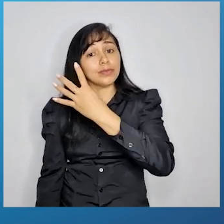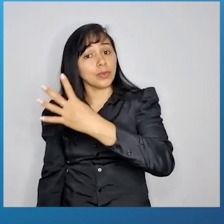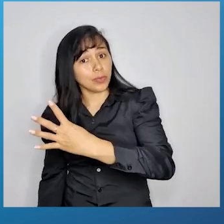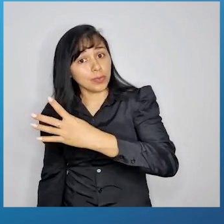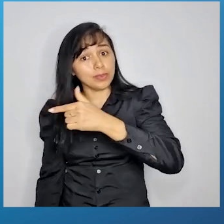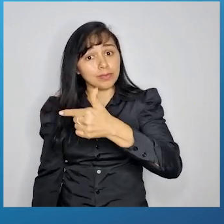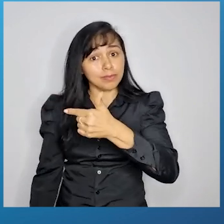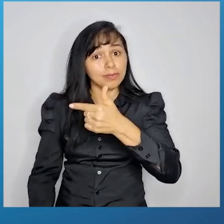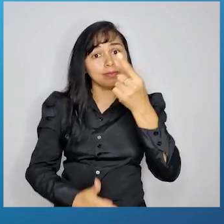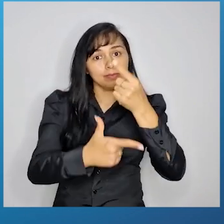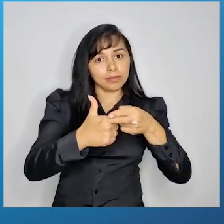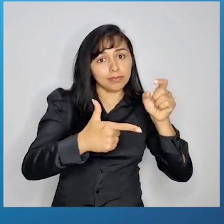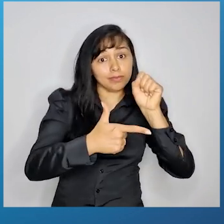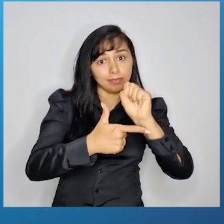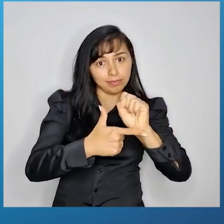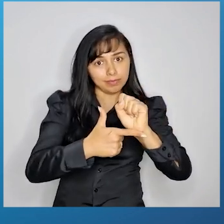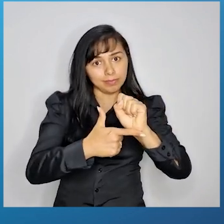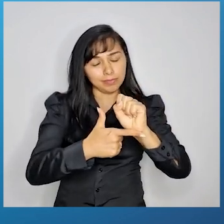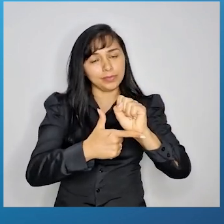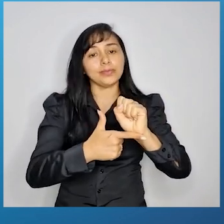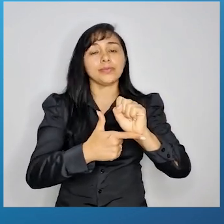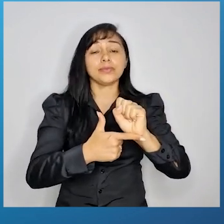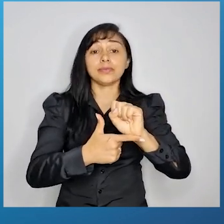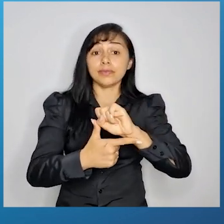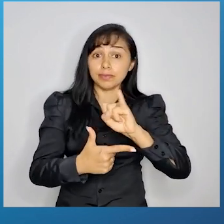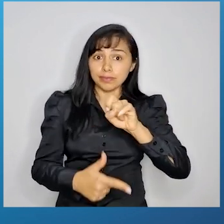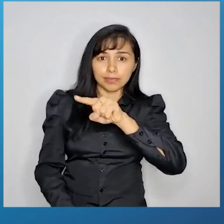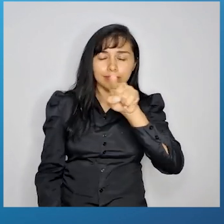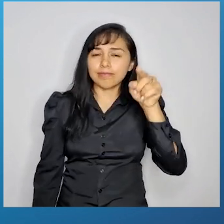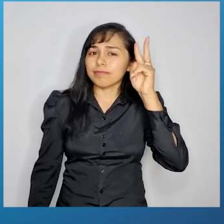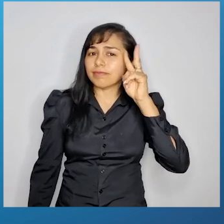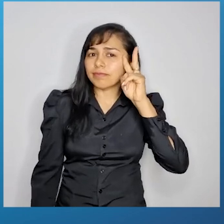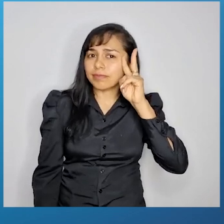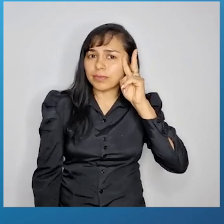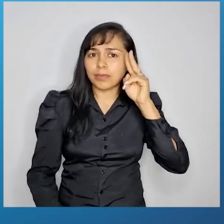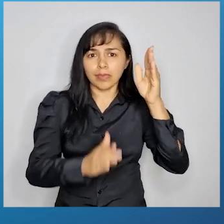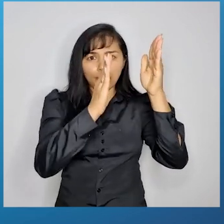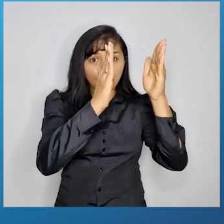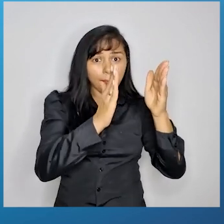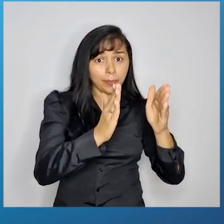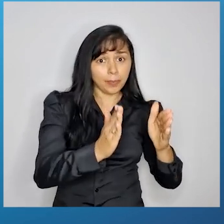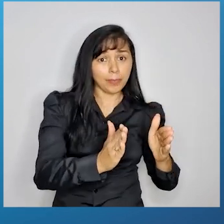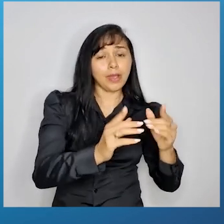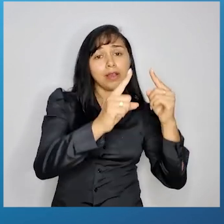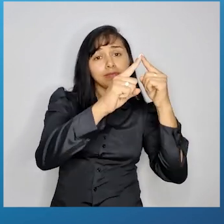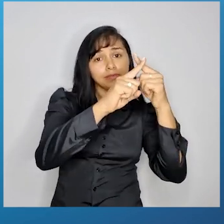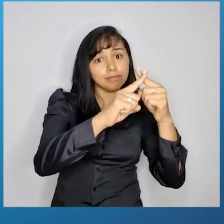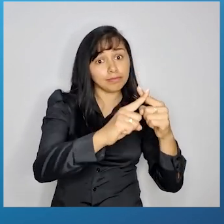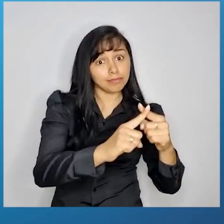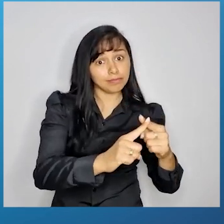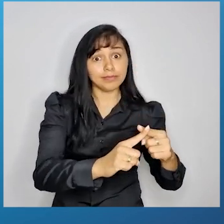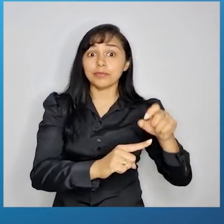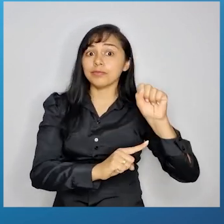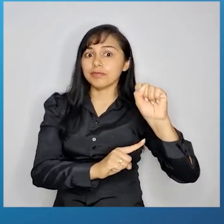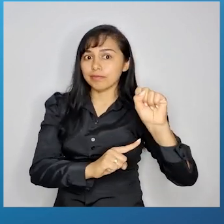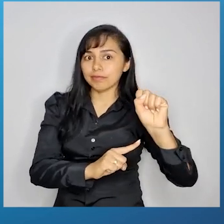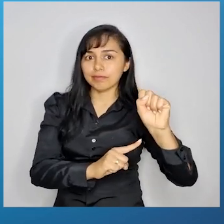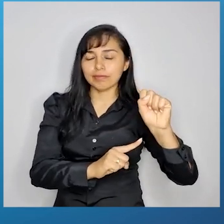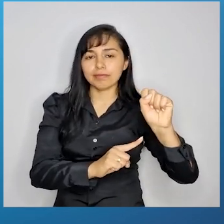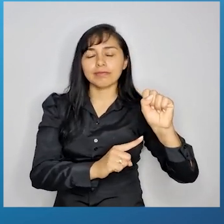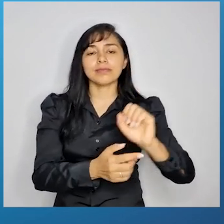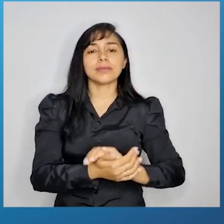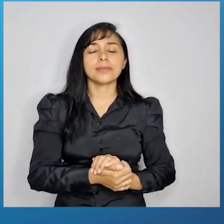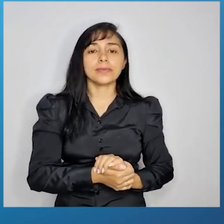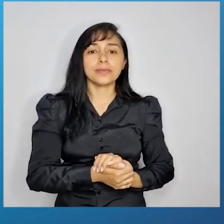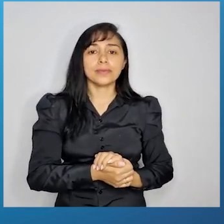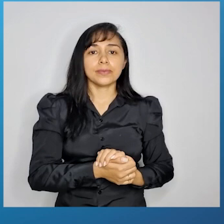dividir o 42 por 8. Se você pensar lá na tabuada de multiplicar, na tabuada de